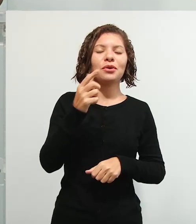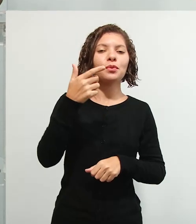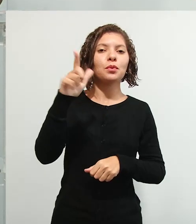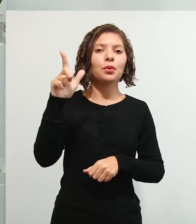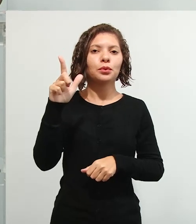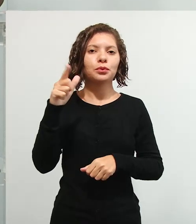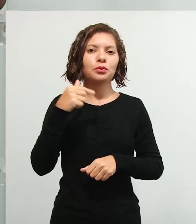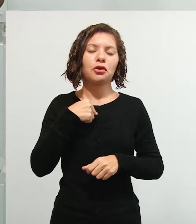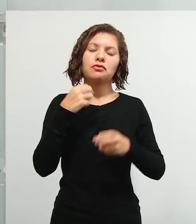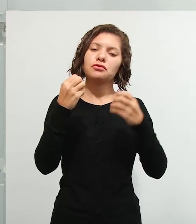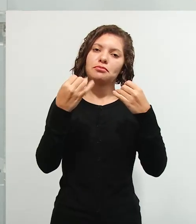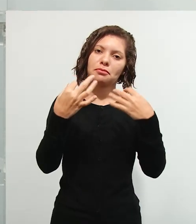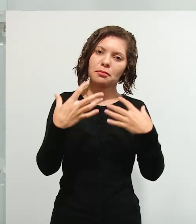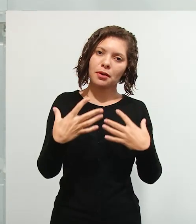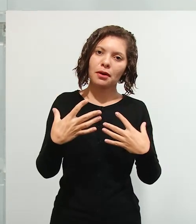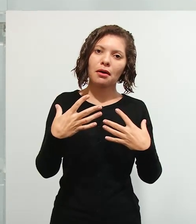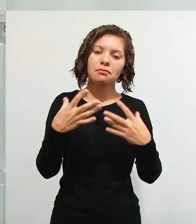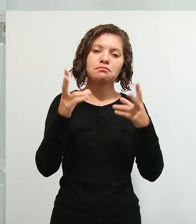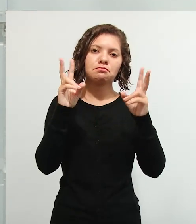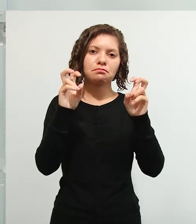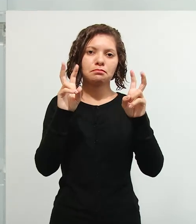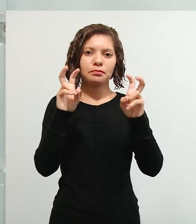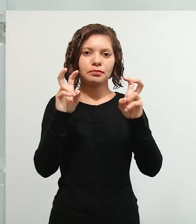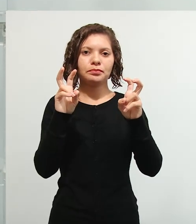Algumas considerações sobre o estado de Rondônia,